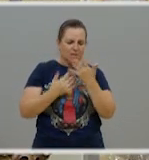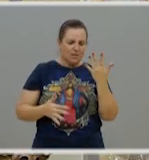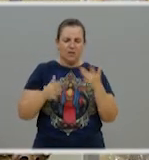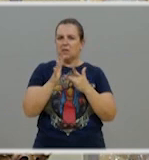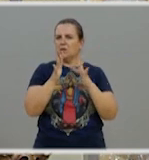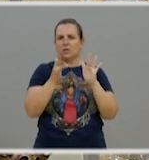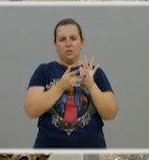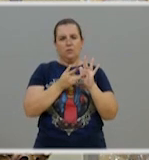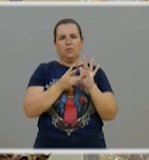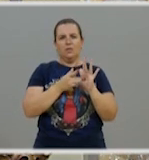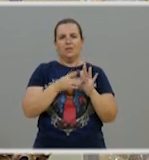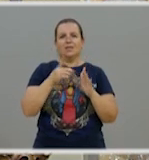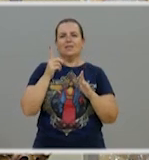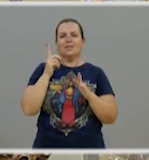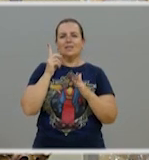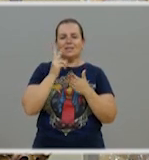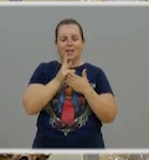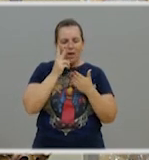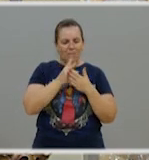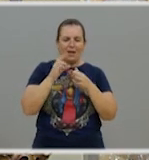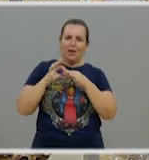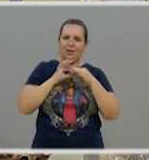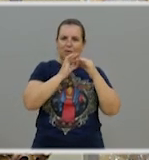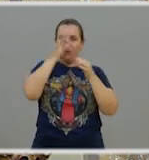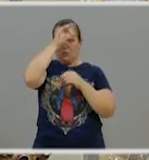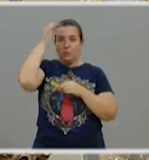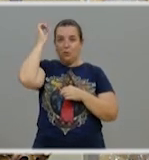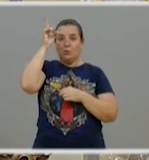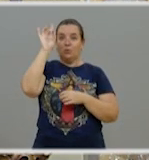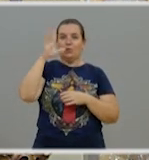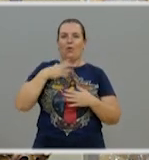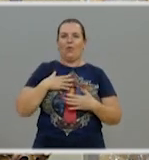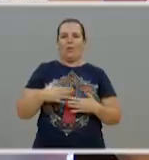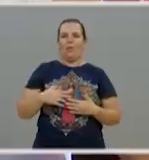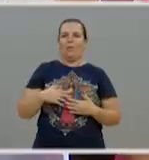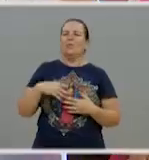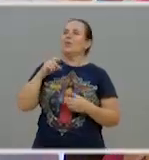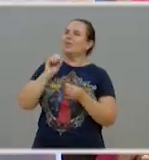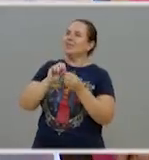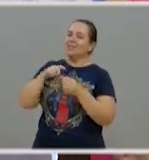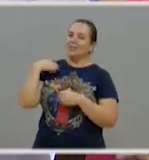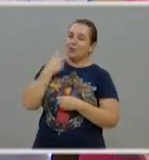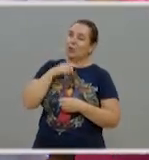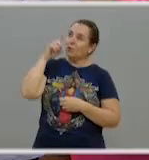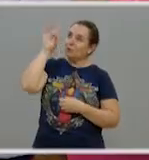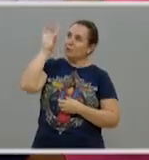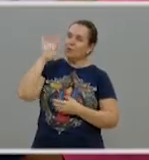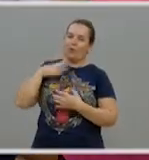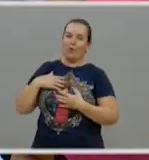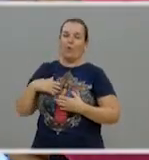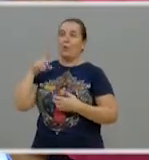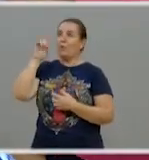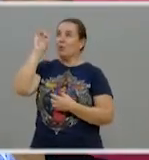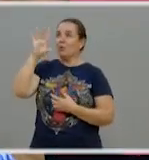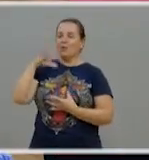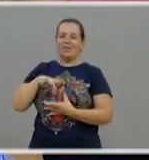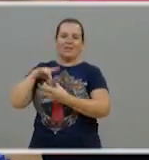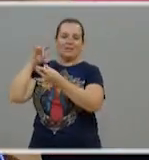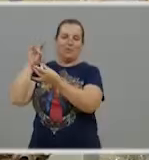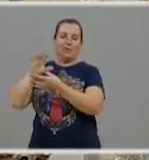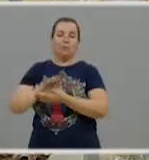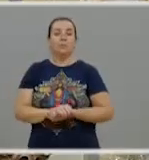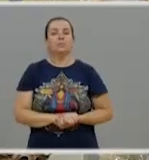de Cristo, sejamos reunidos pelo Espírito Santo num só corpo. Fazei de nós um só corpo e um